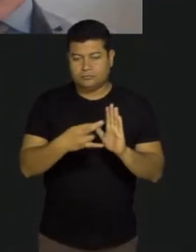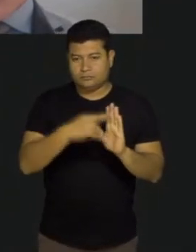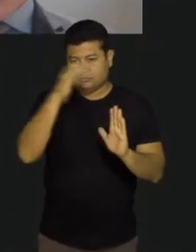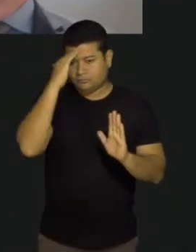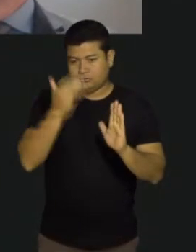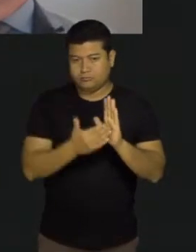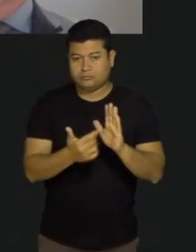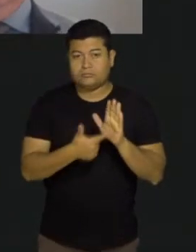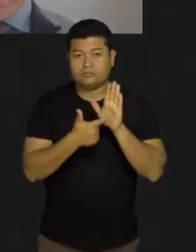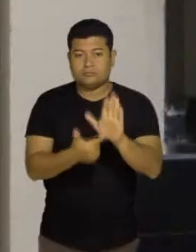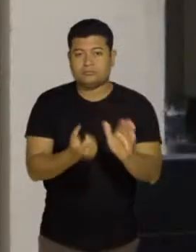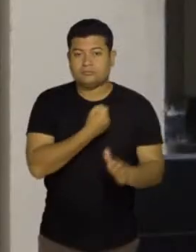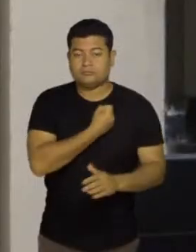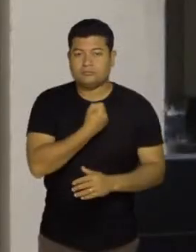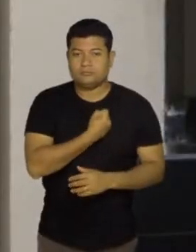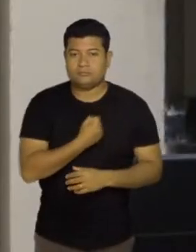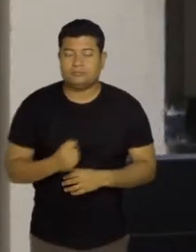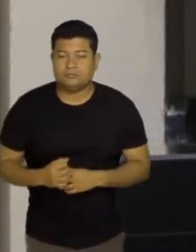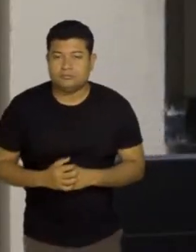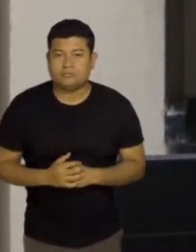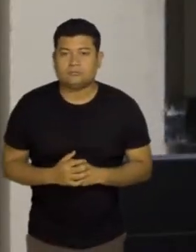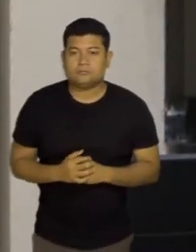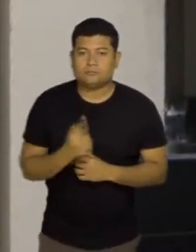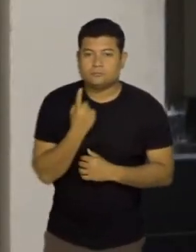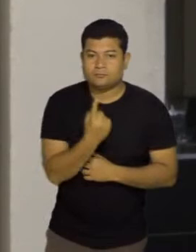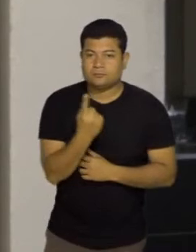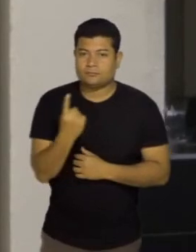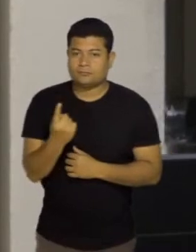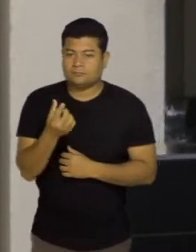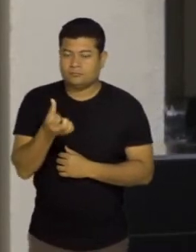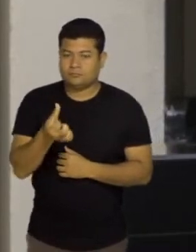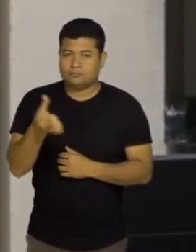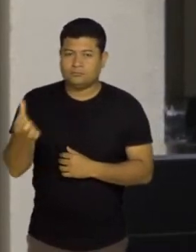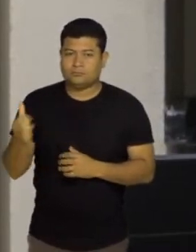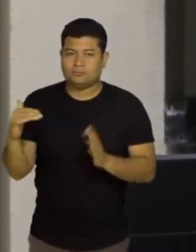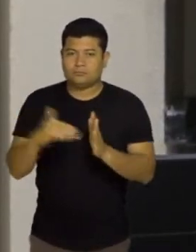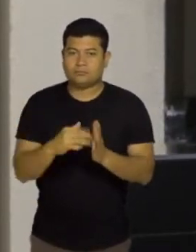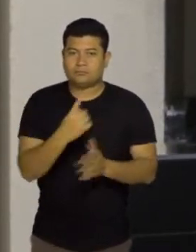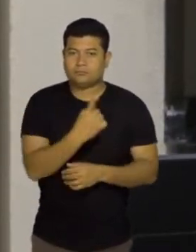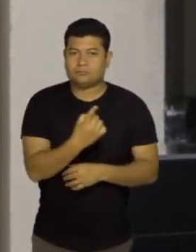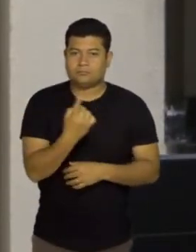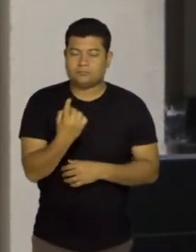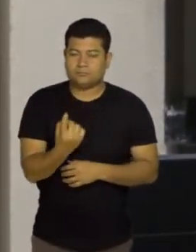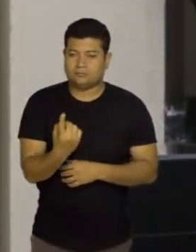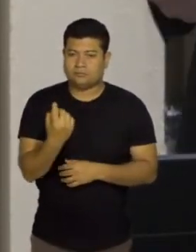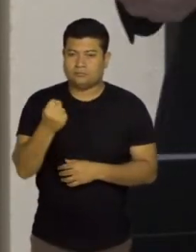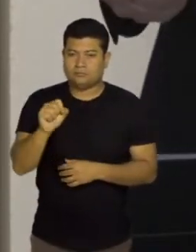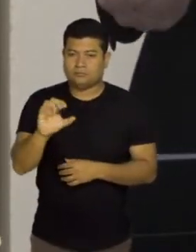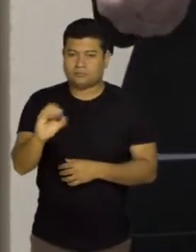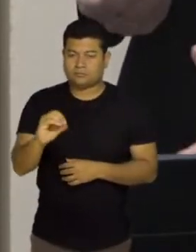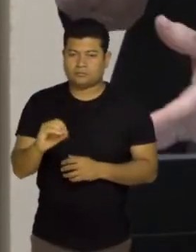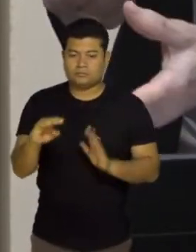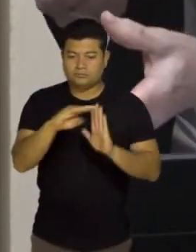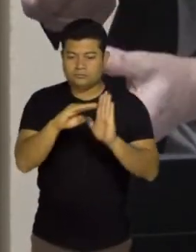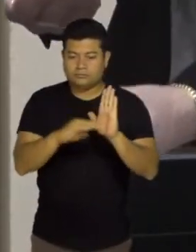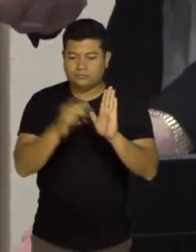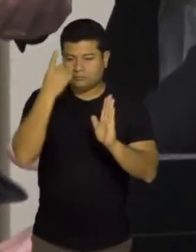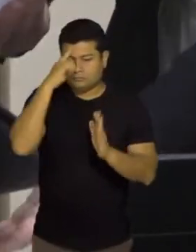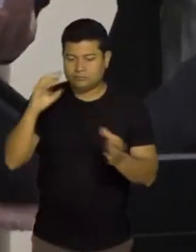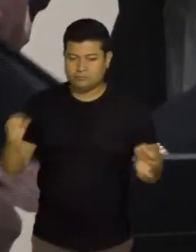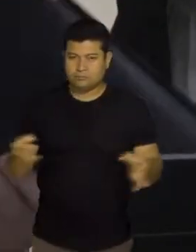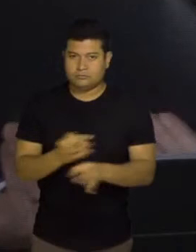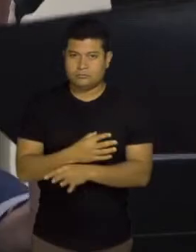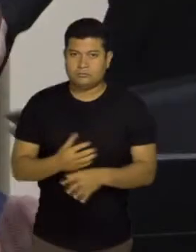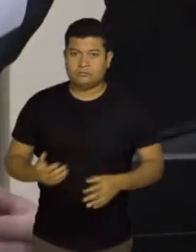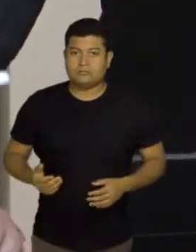indicações. Indicações de números 1.166 a 1.180. Fim da ordem do dia.